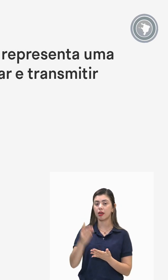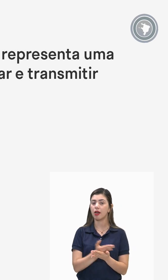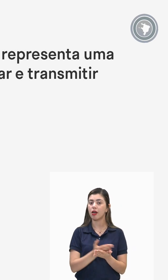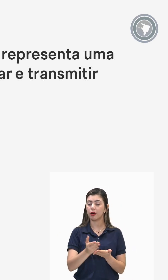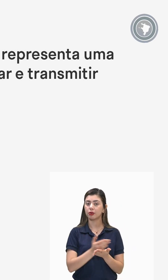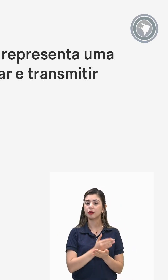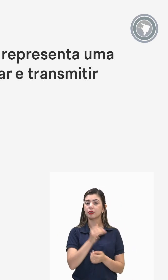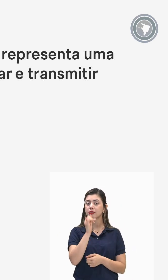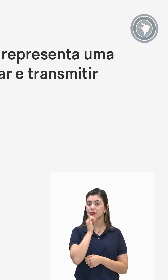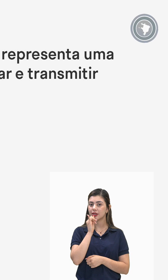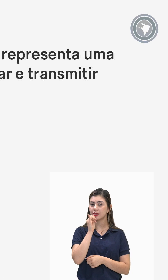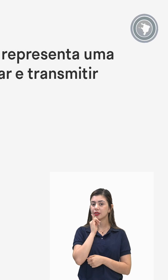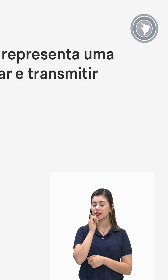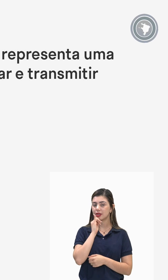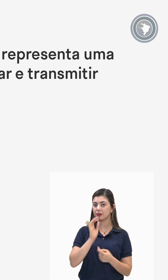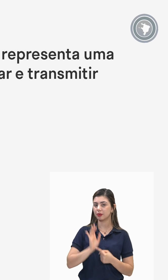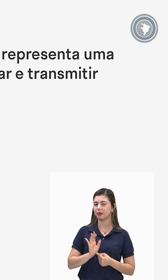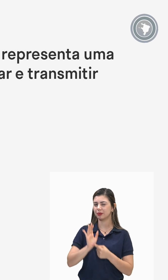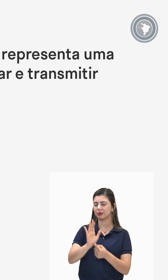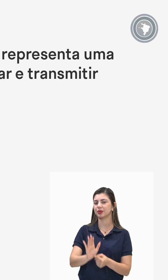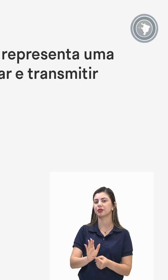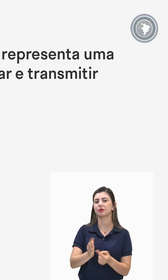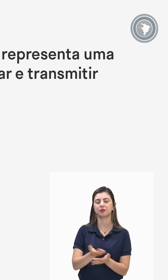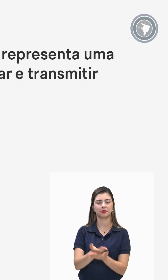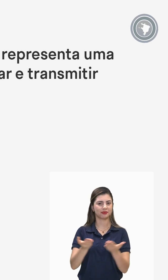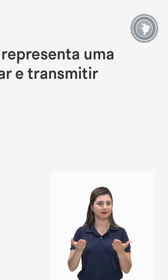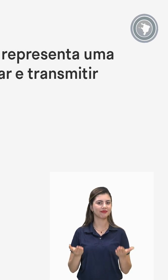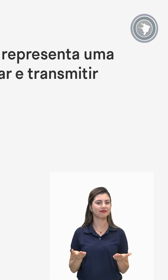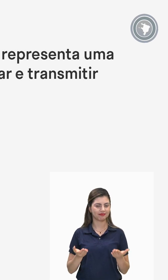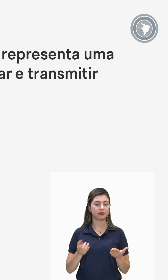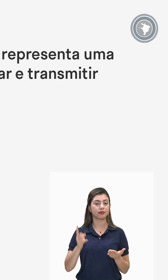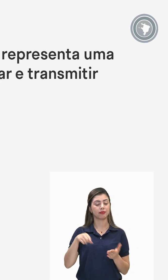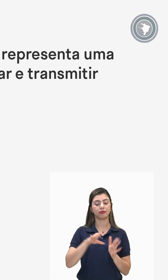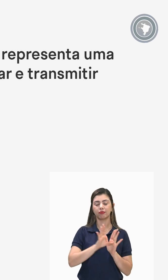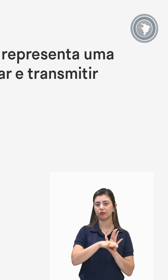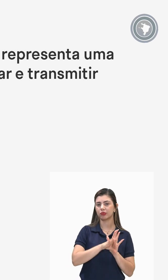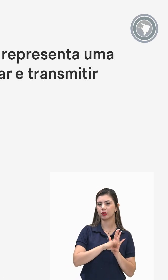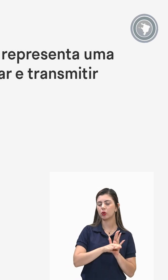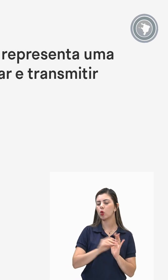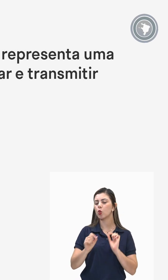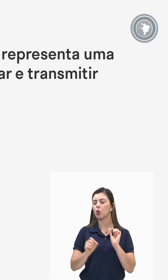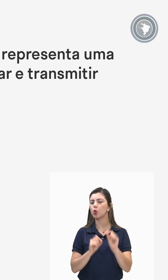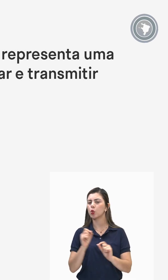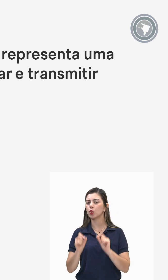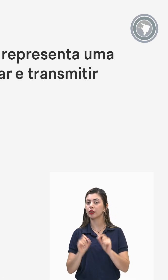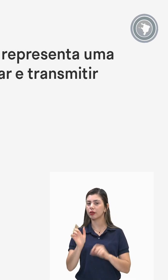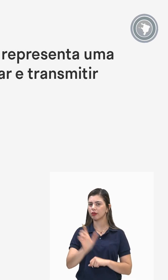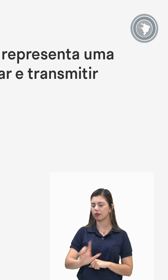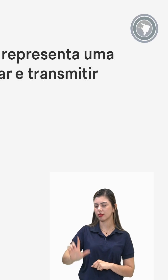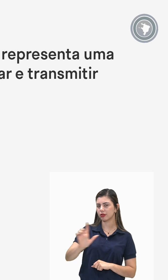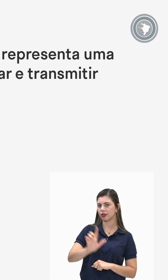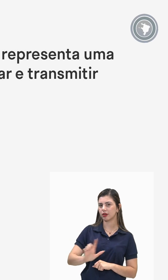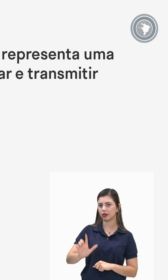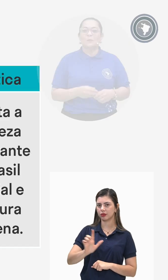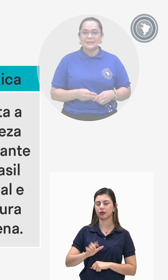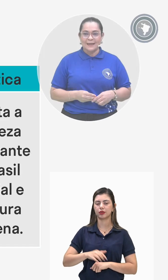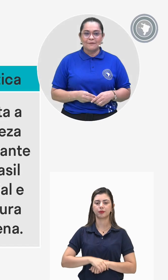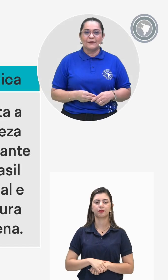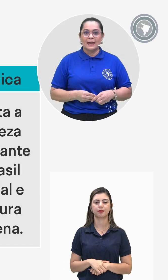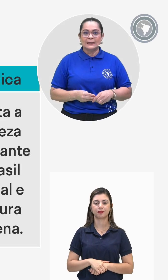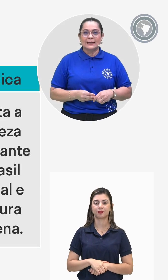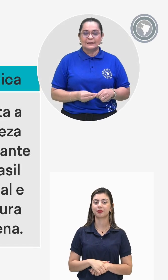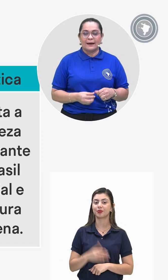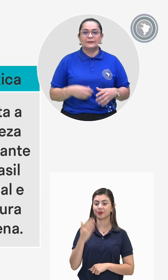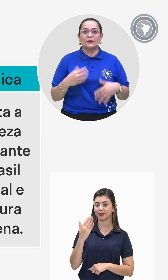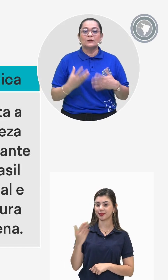exemplos baseados nessa conceituação sobre o que seria, então, a literatura para a sociedade.